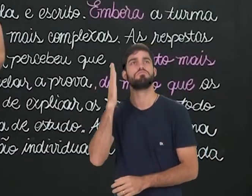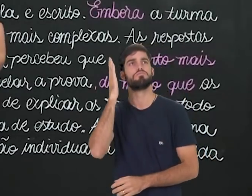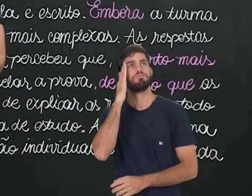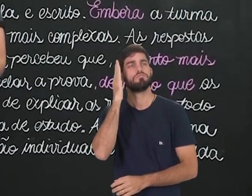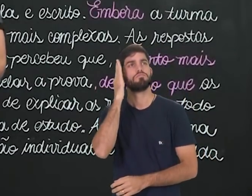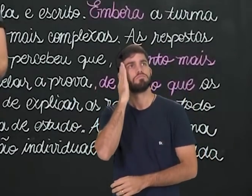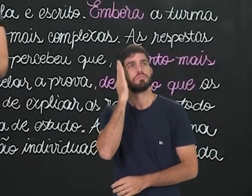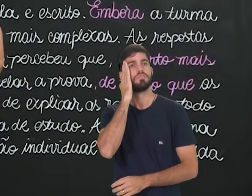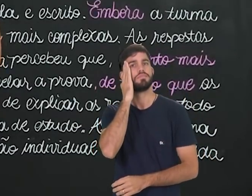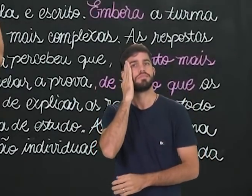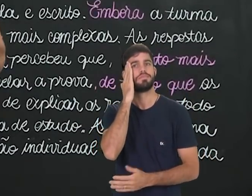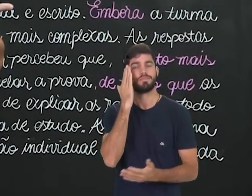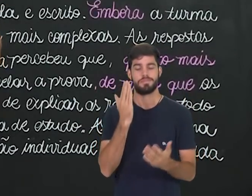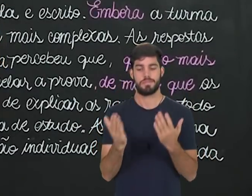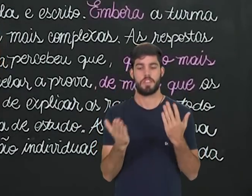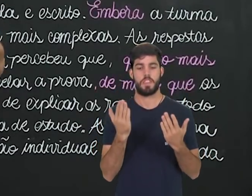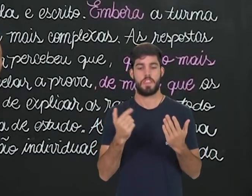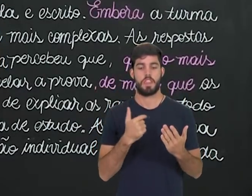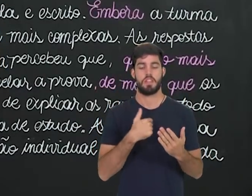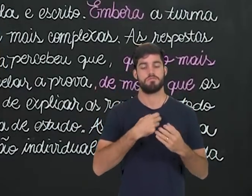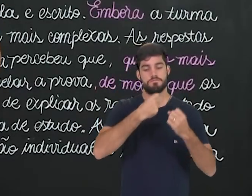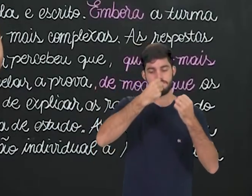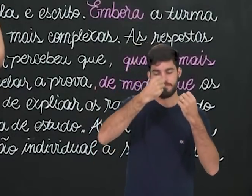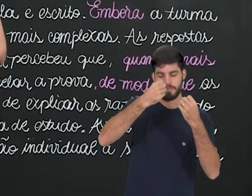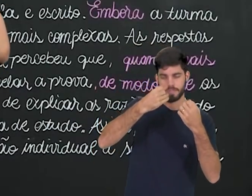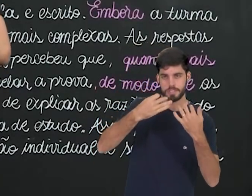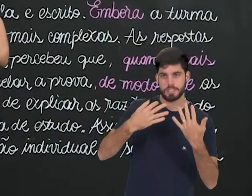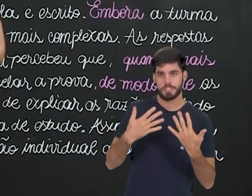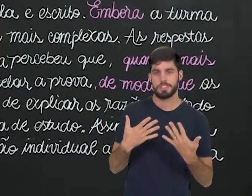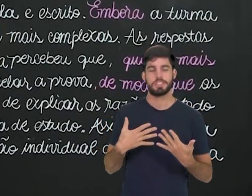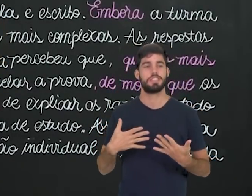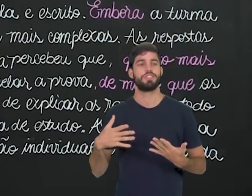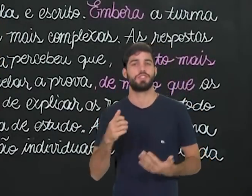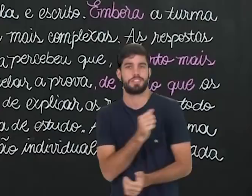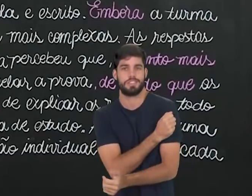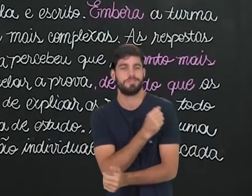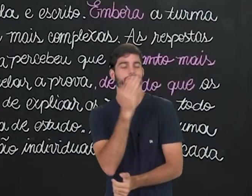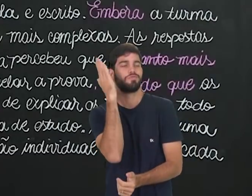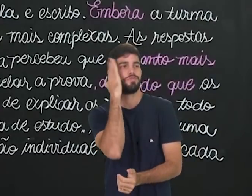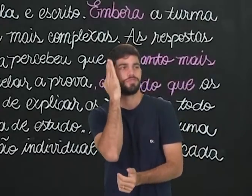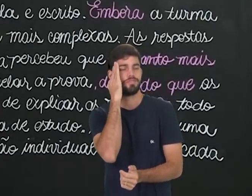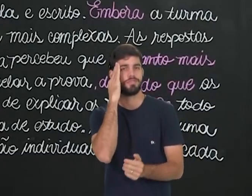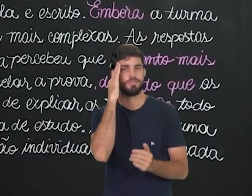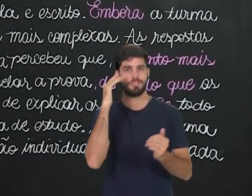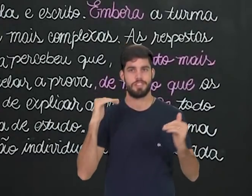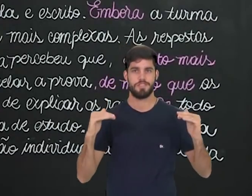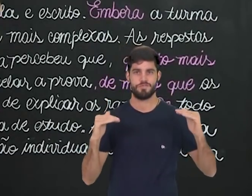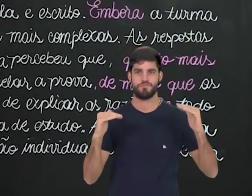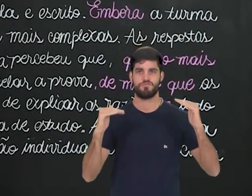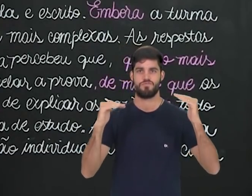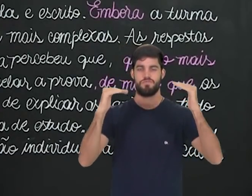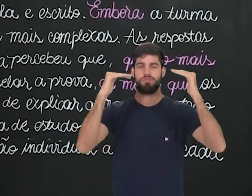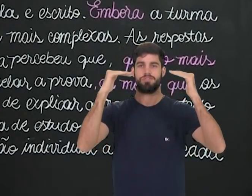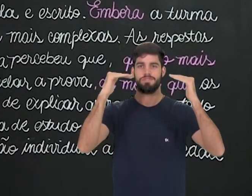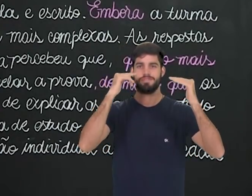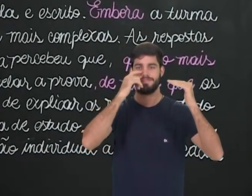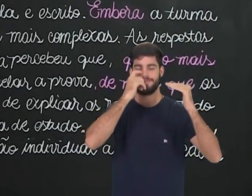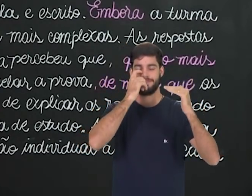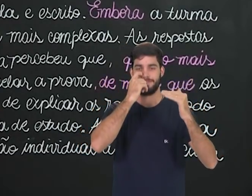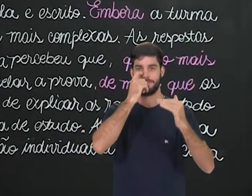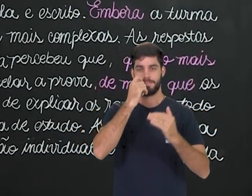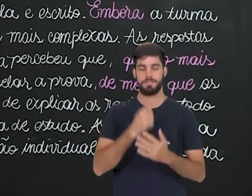aí de proporcionalidade, um processo acontecendo simultâneo ao outro. Então a gente chama essas orações